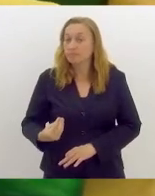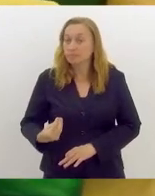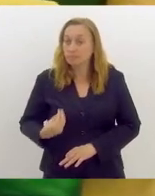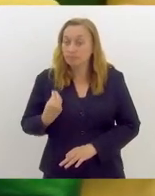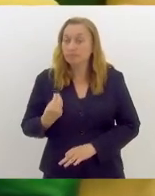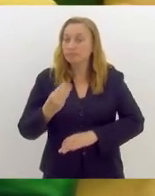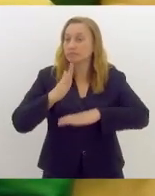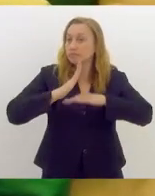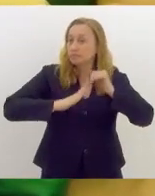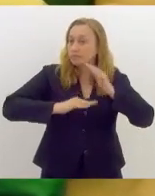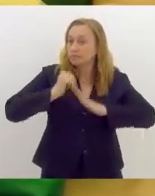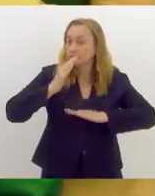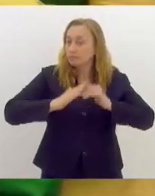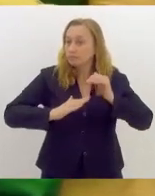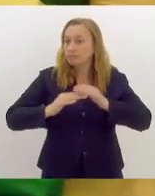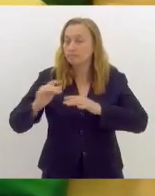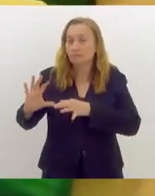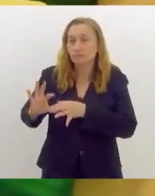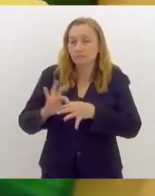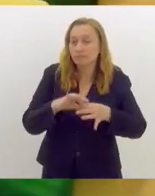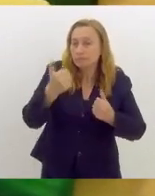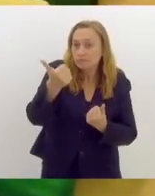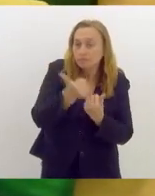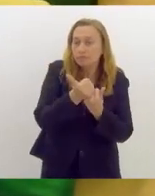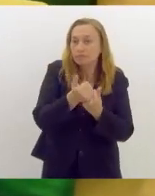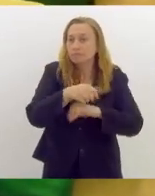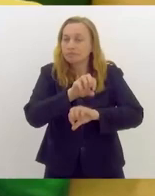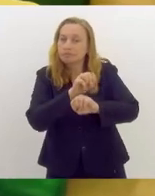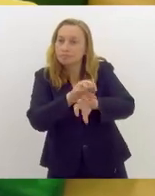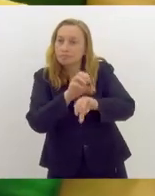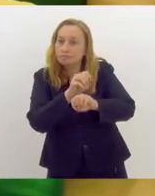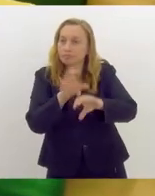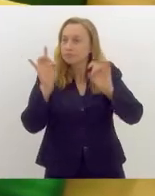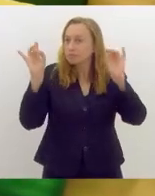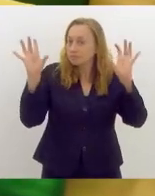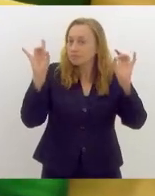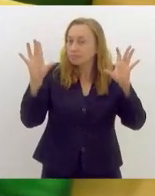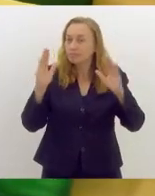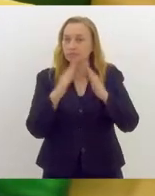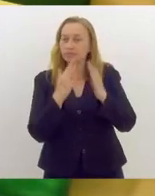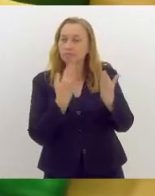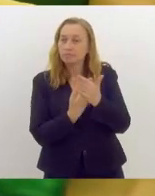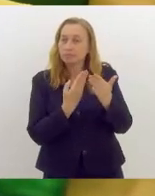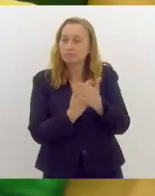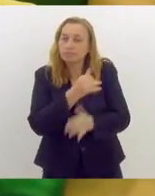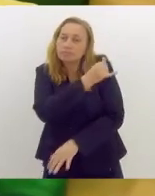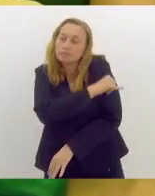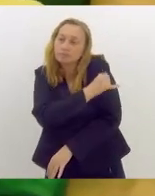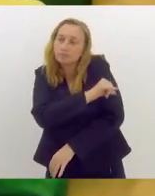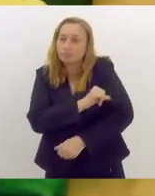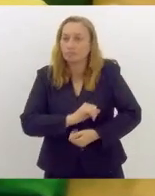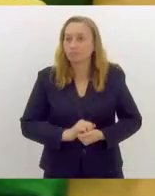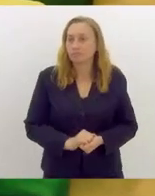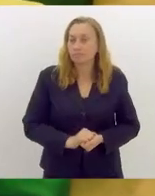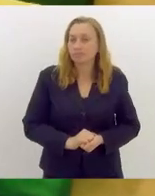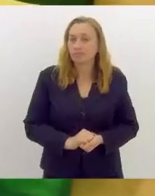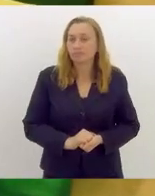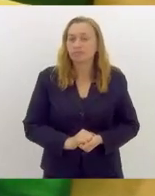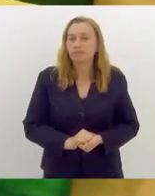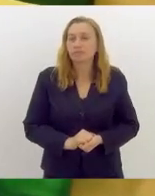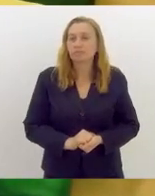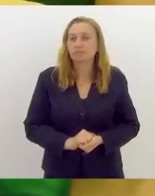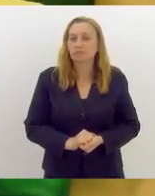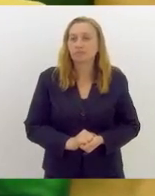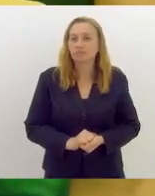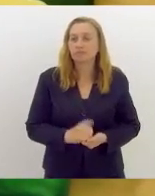dos profissionais que fazem a mediação o apoio educacional especializado nas escolas do Rio de Janeiro esse projeto até já ter votado a sua inclusão